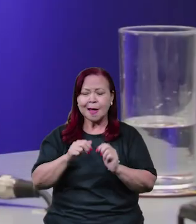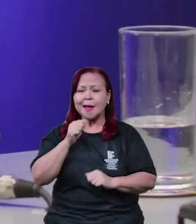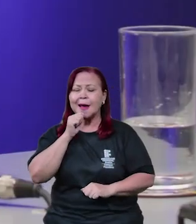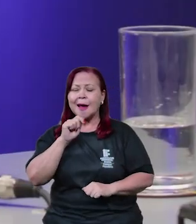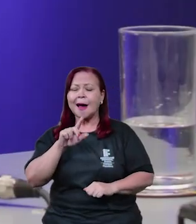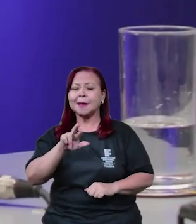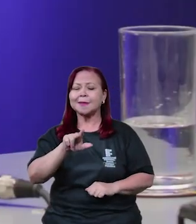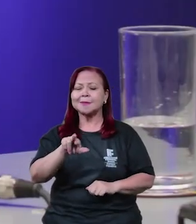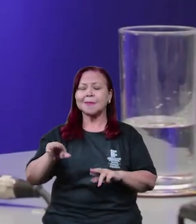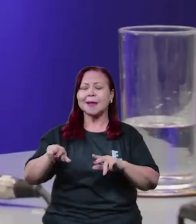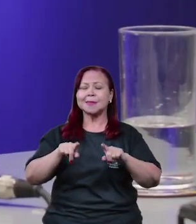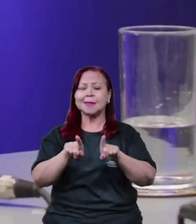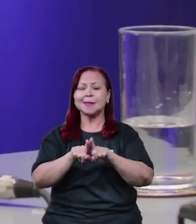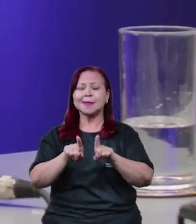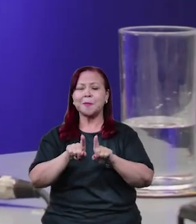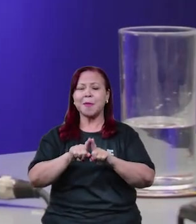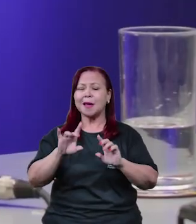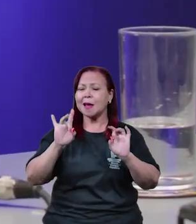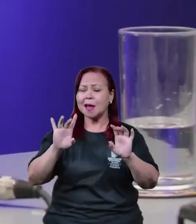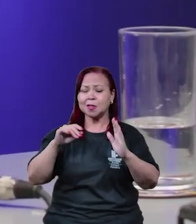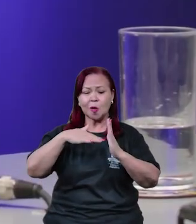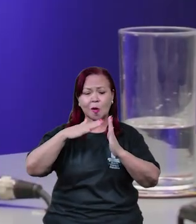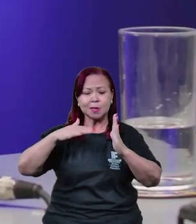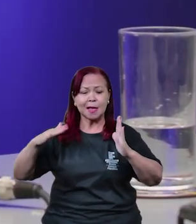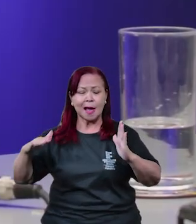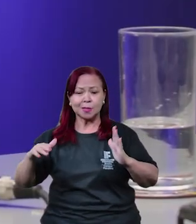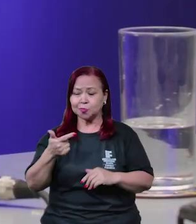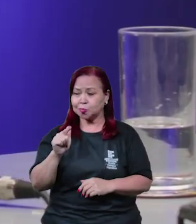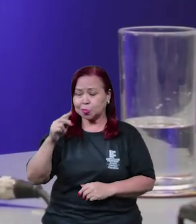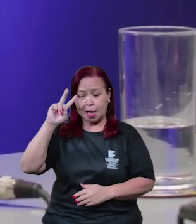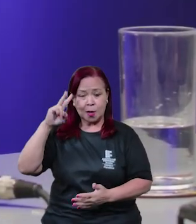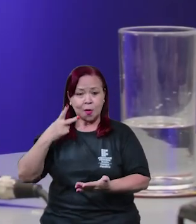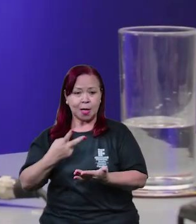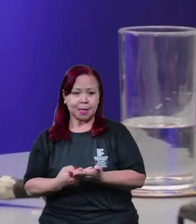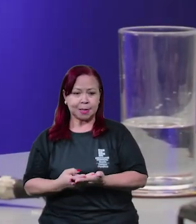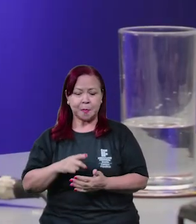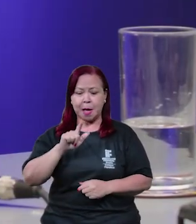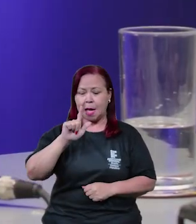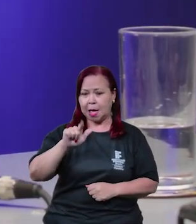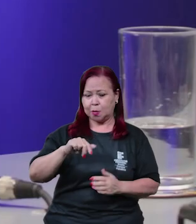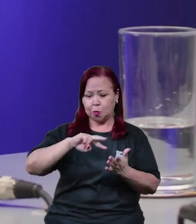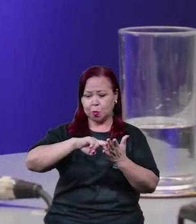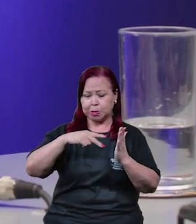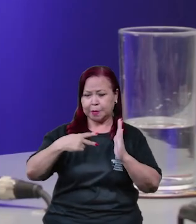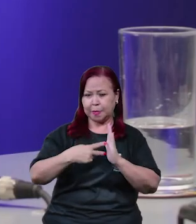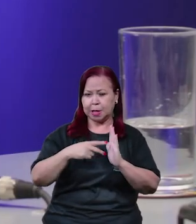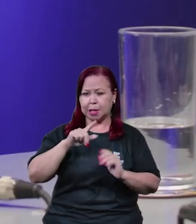Não tem ainda esse reconhecimento de que é um, como que fala? Que é